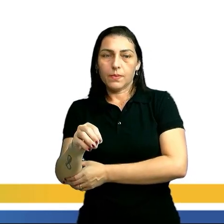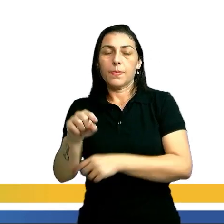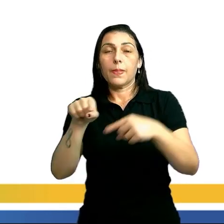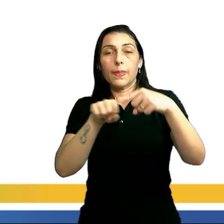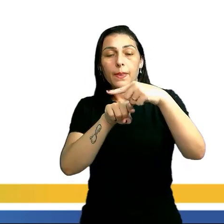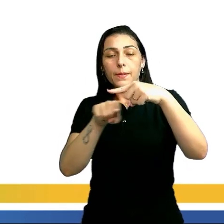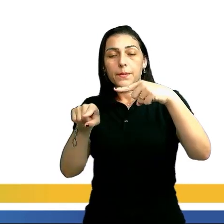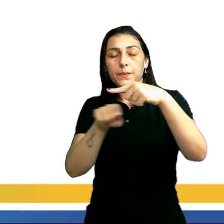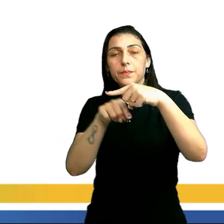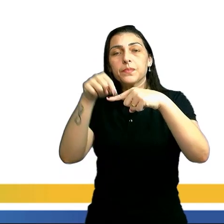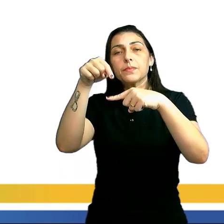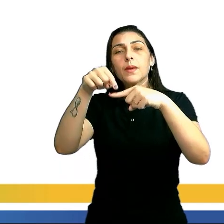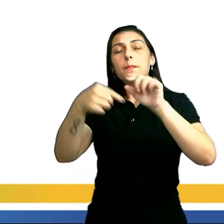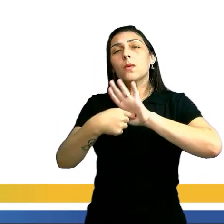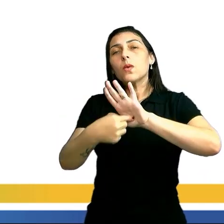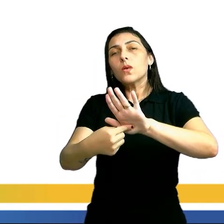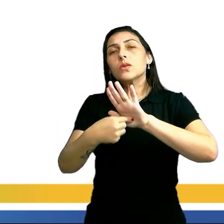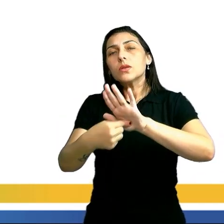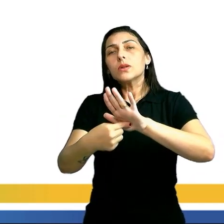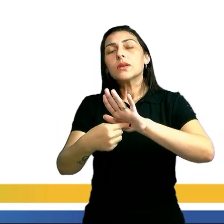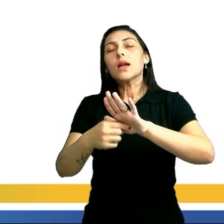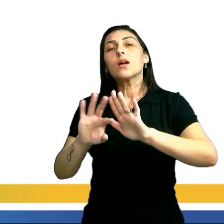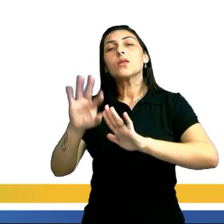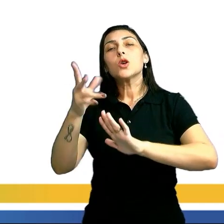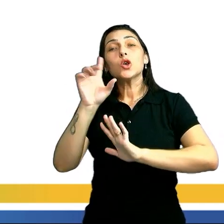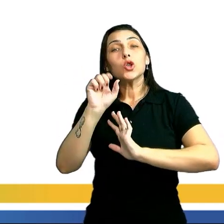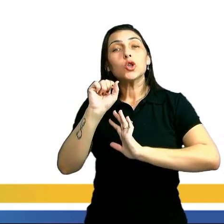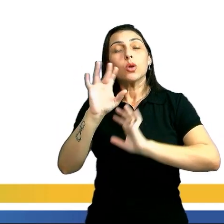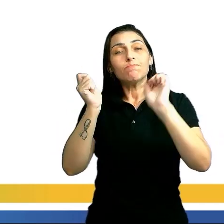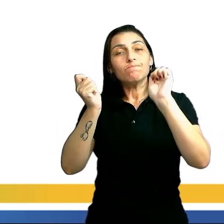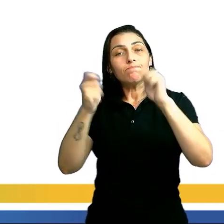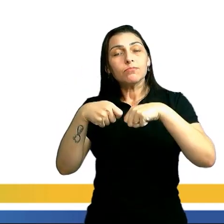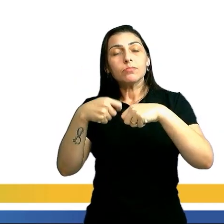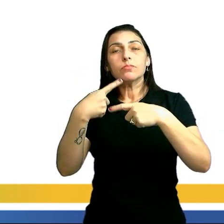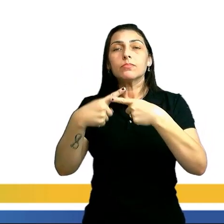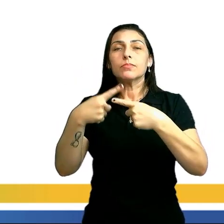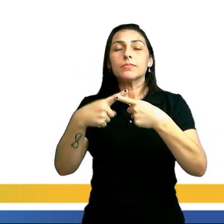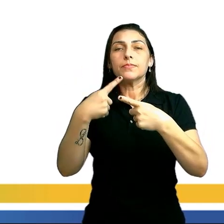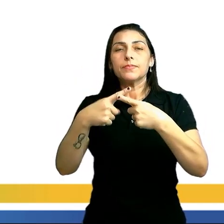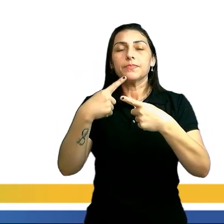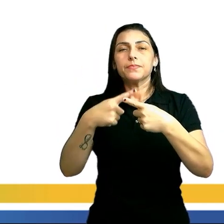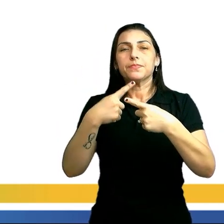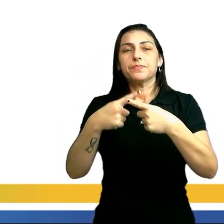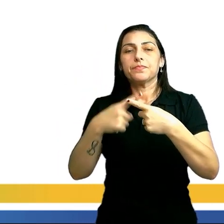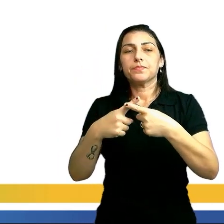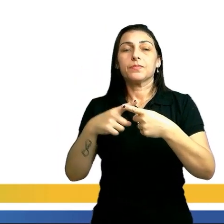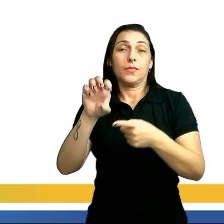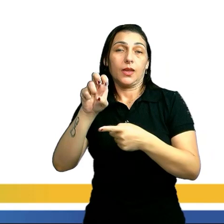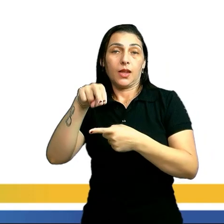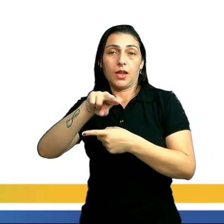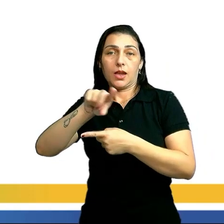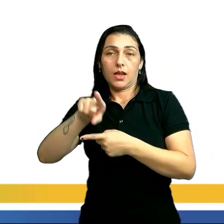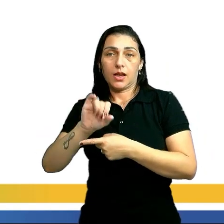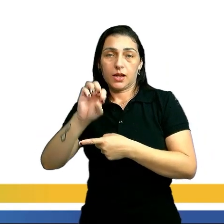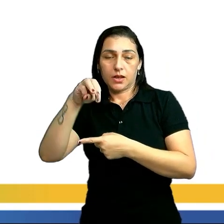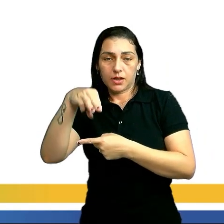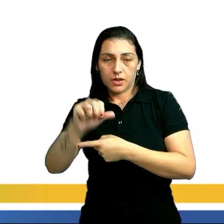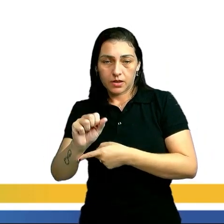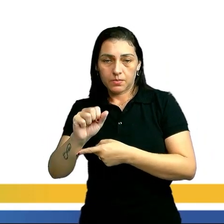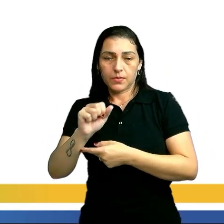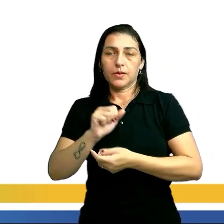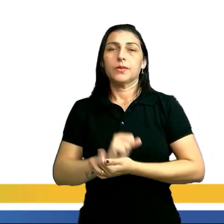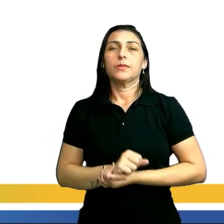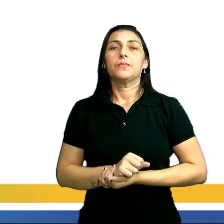da reação para indicar que esse processo só é possível por meio desta enzima. É isso que está